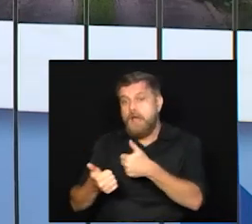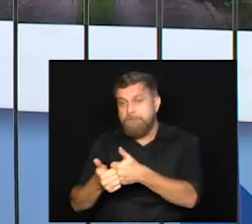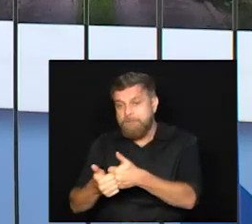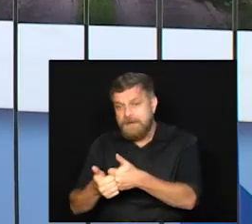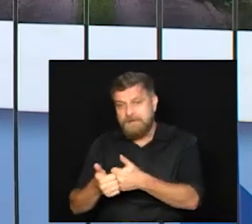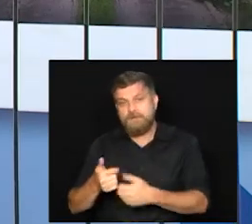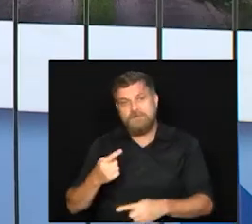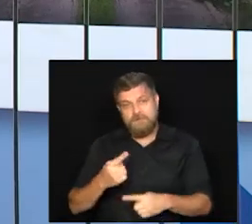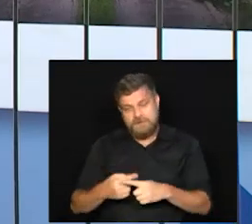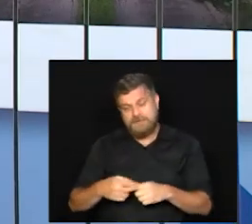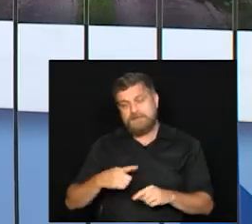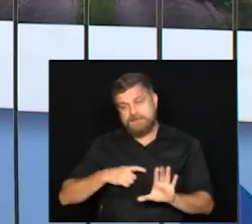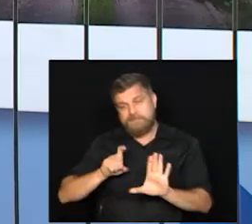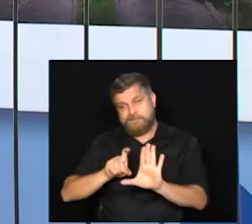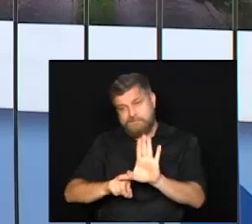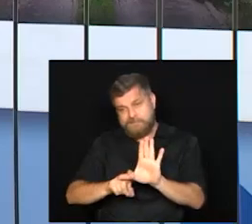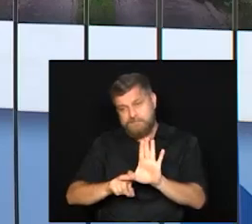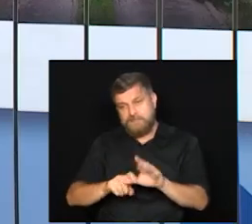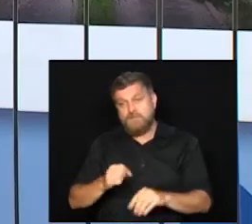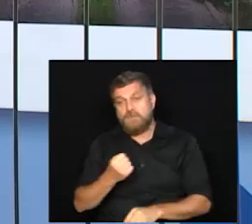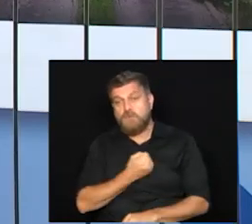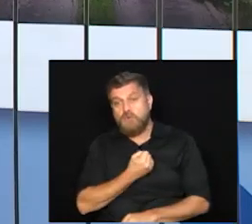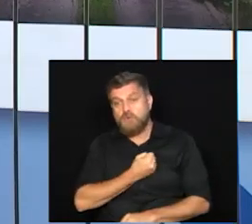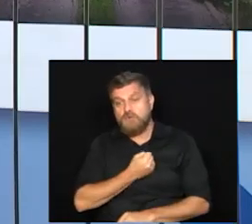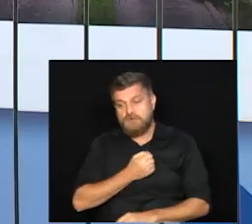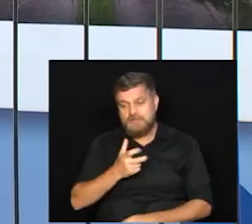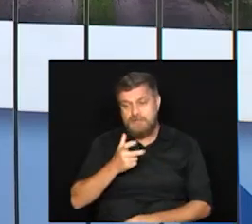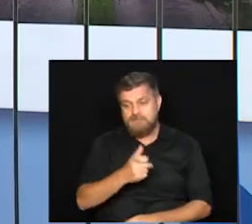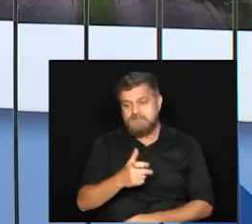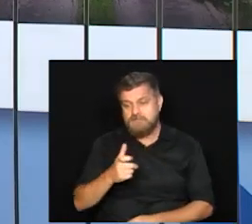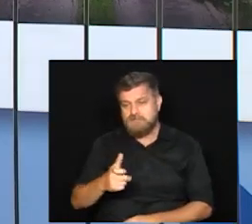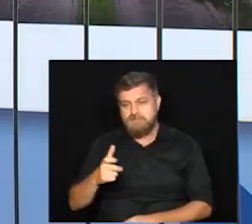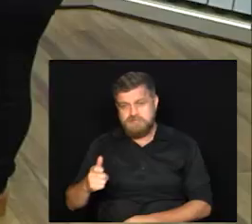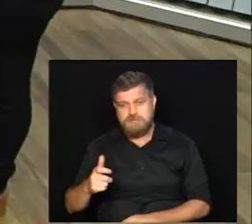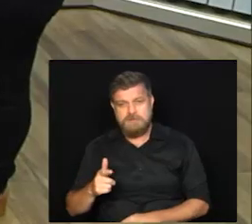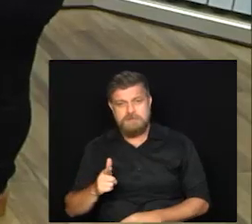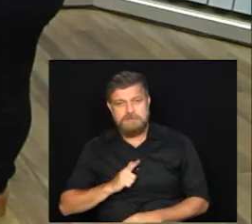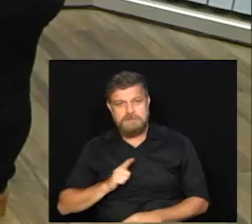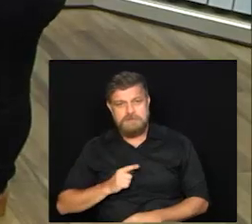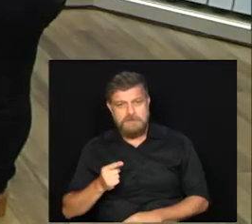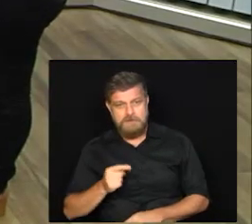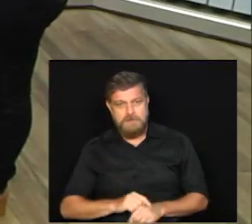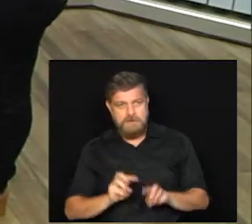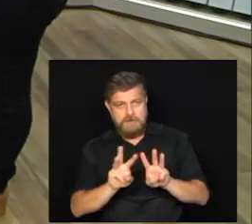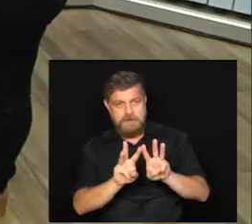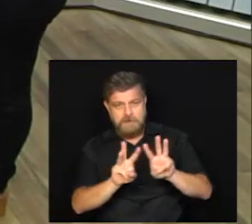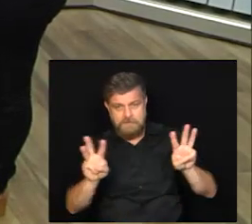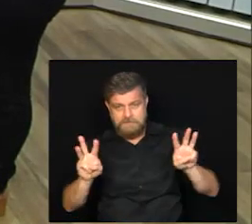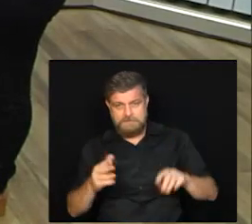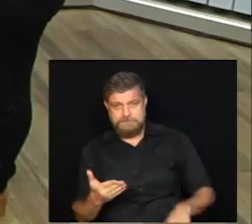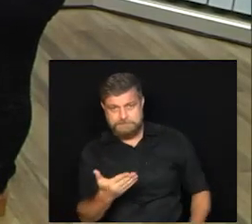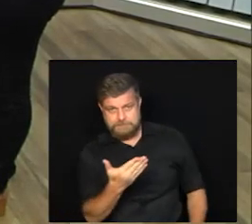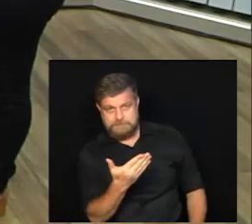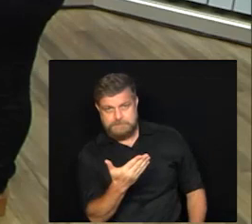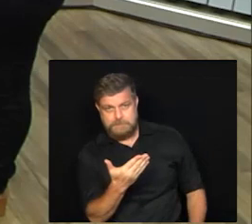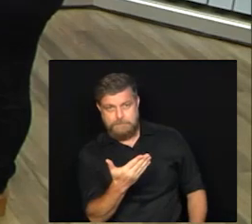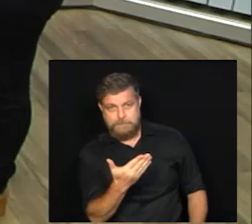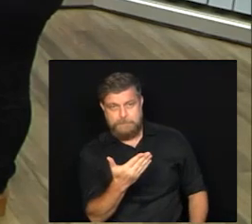vacinação, porque também depende do número de doses disponíveis. Olha só, Mirna, abri o site